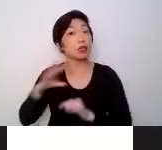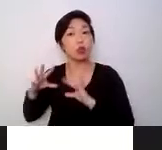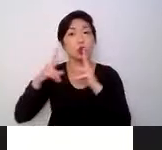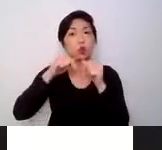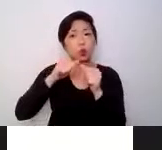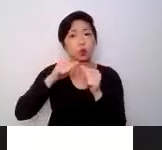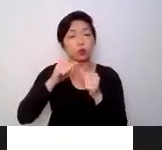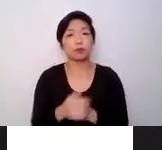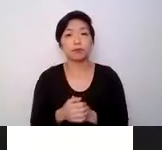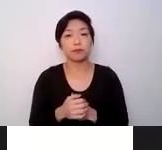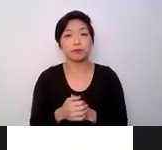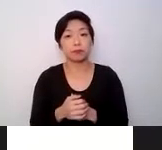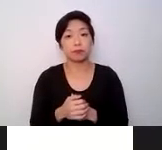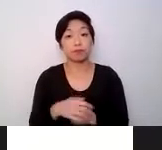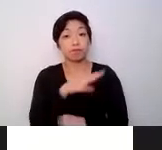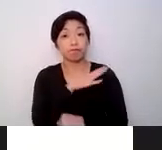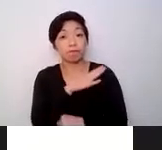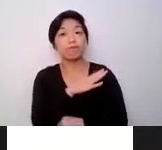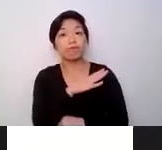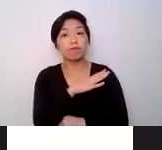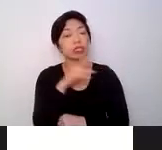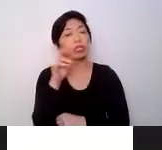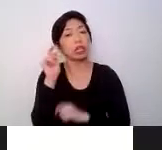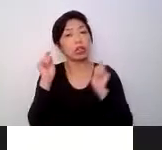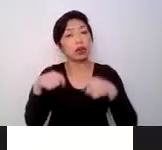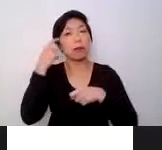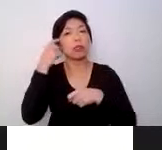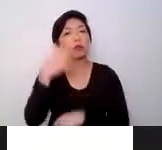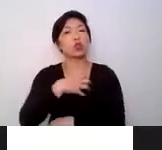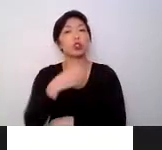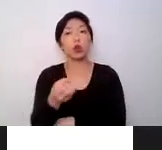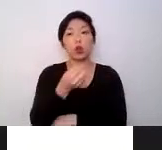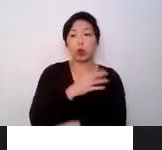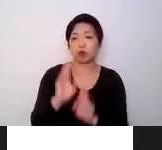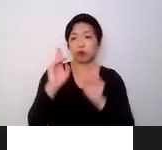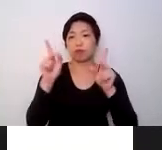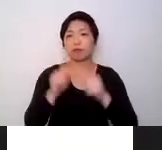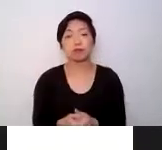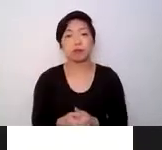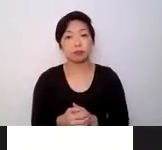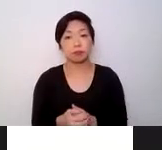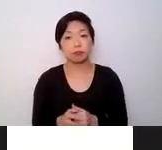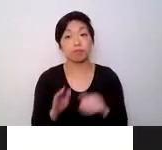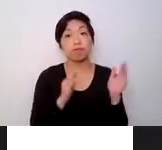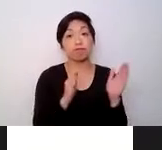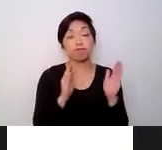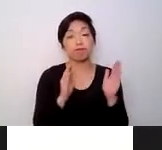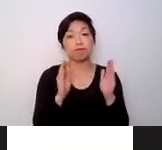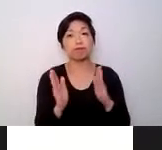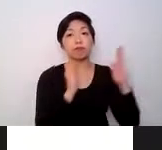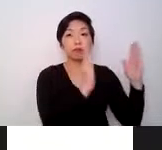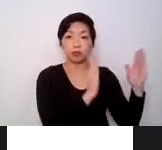cidade, ela estava se pensando de uma nova forma. E aí a gente coloca do lado esquerdo, a gente